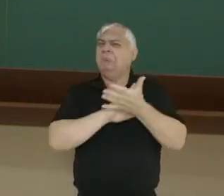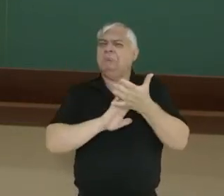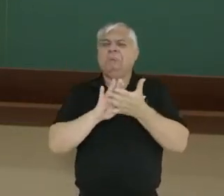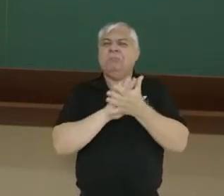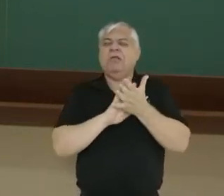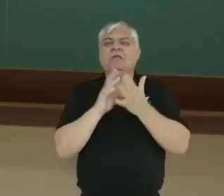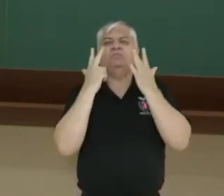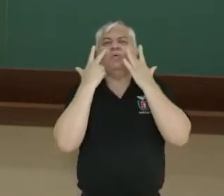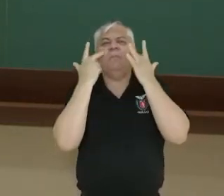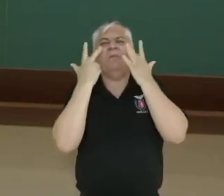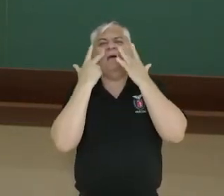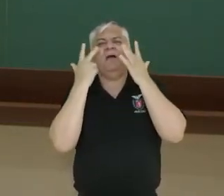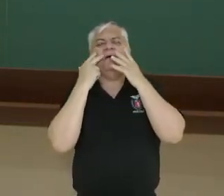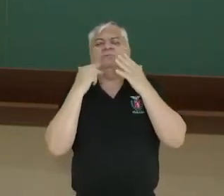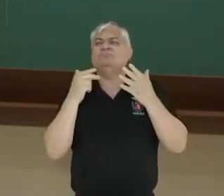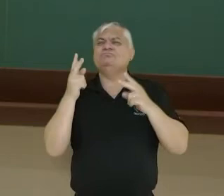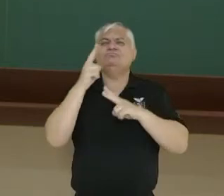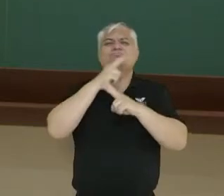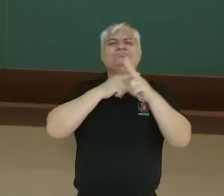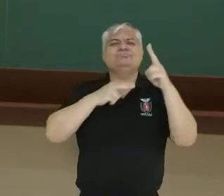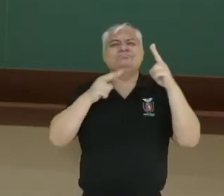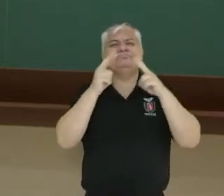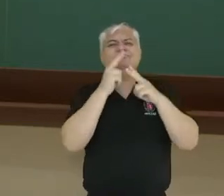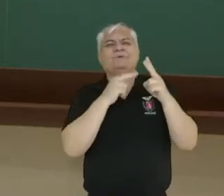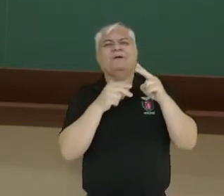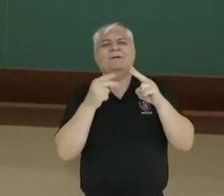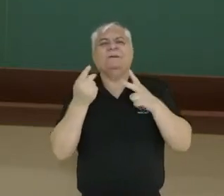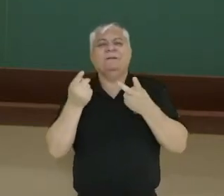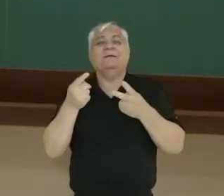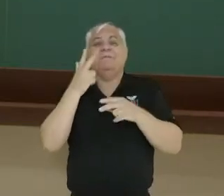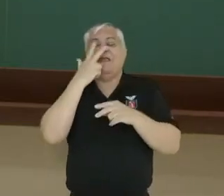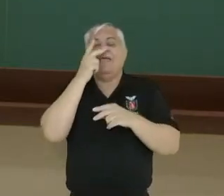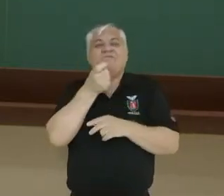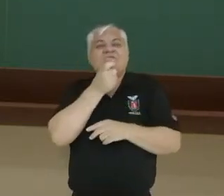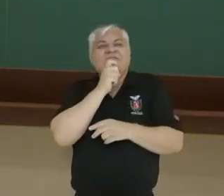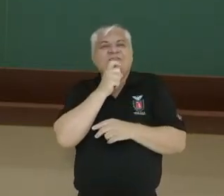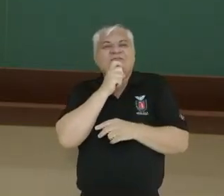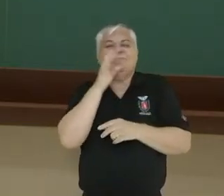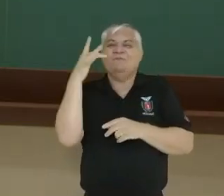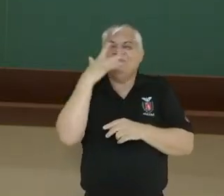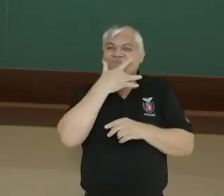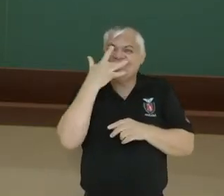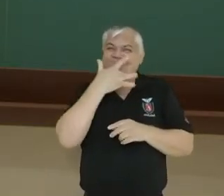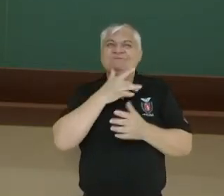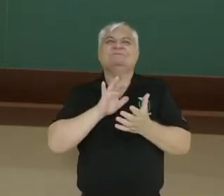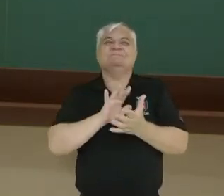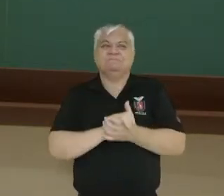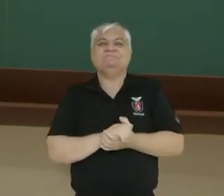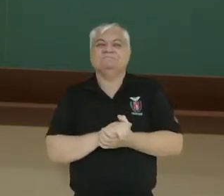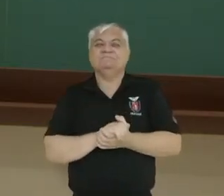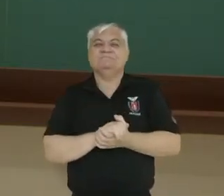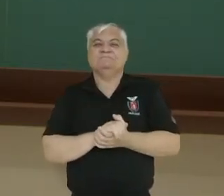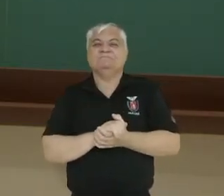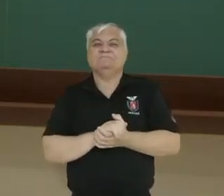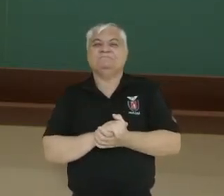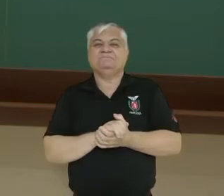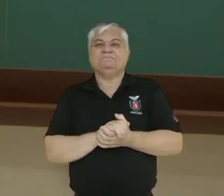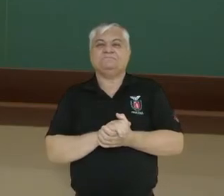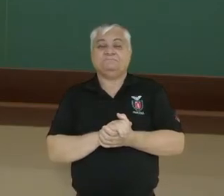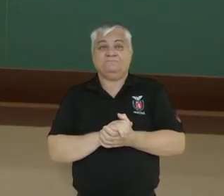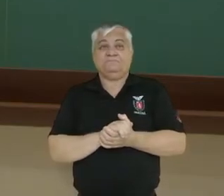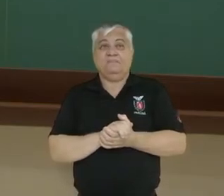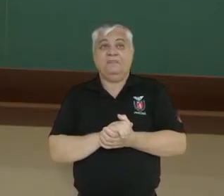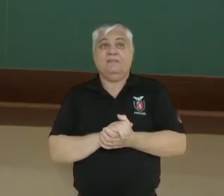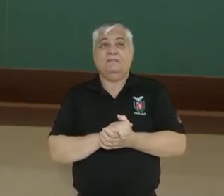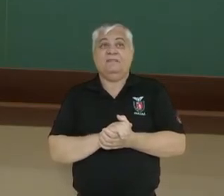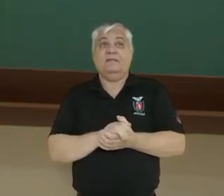áreas da região sudeste, porque são regiões de serra, certo? Então, outra característica ali. O clima